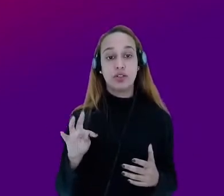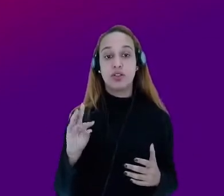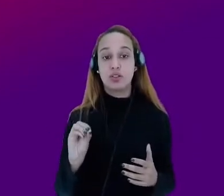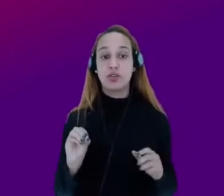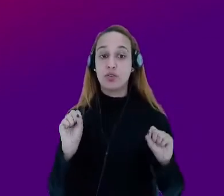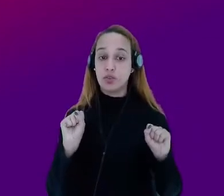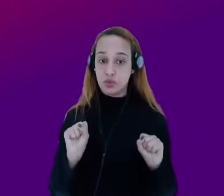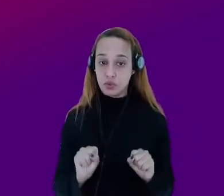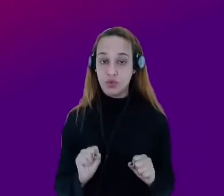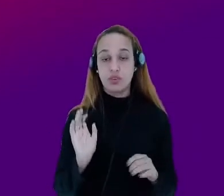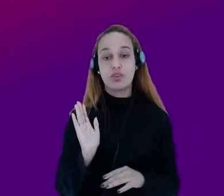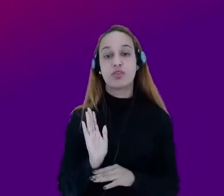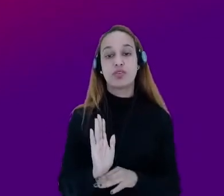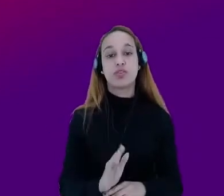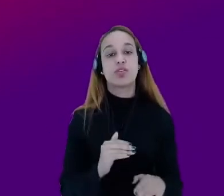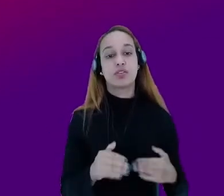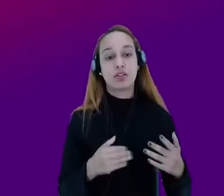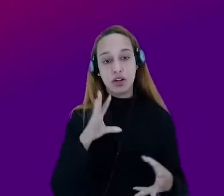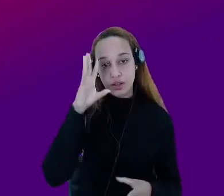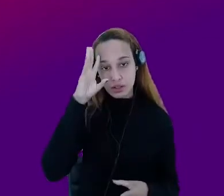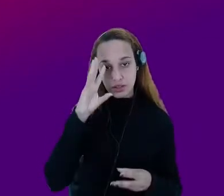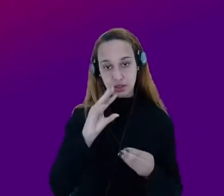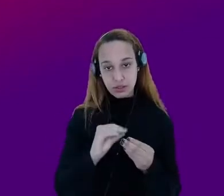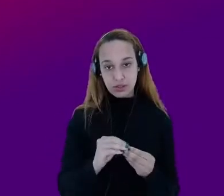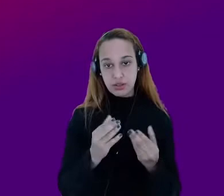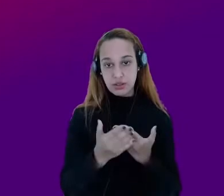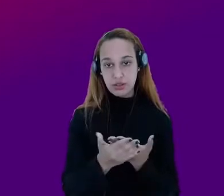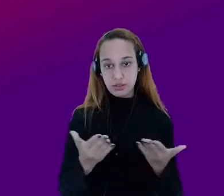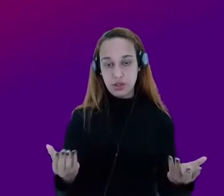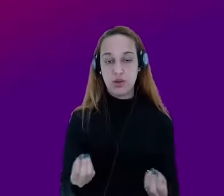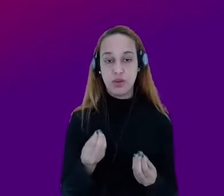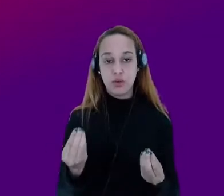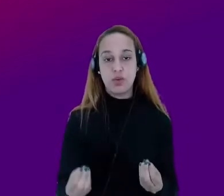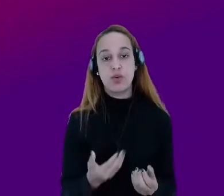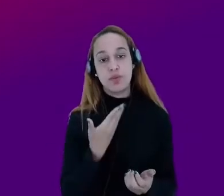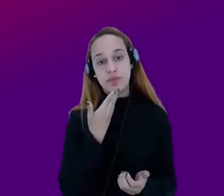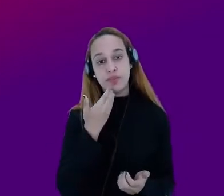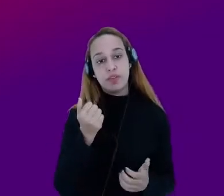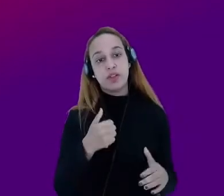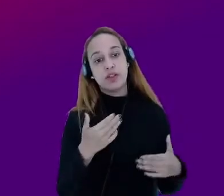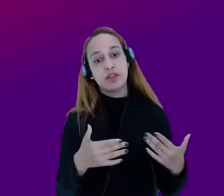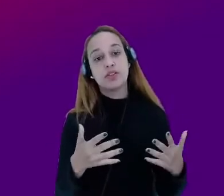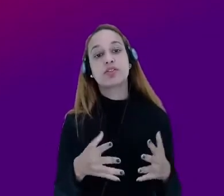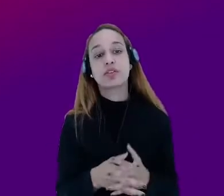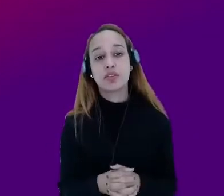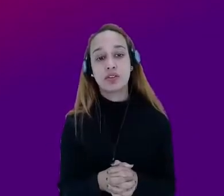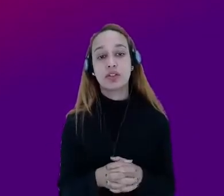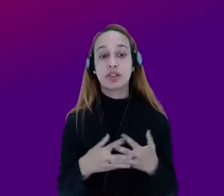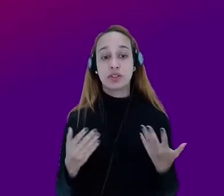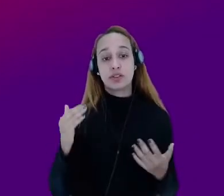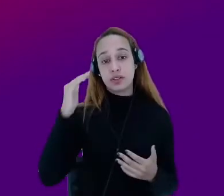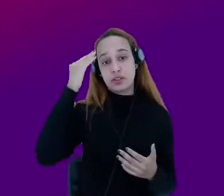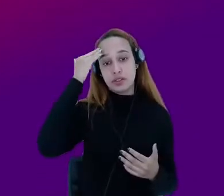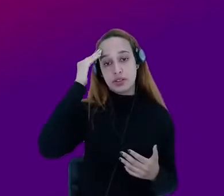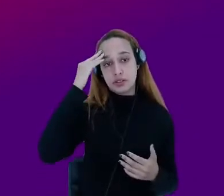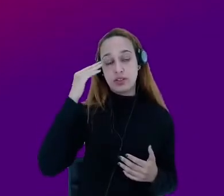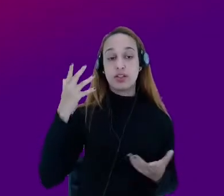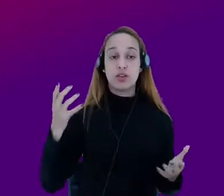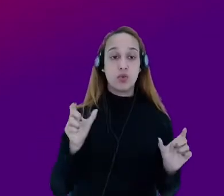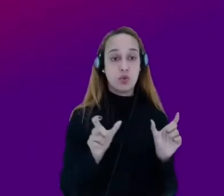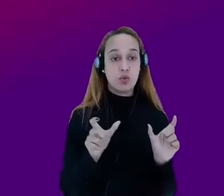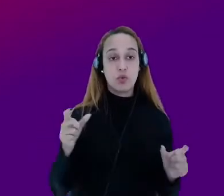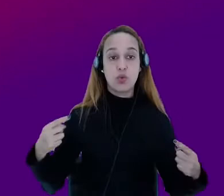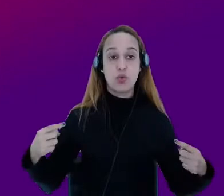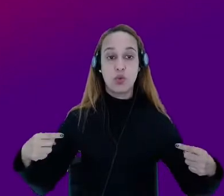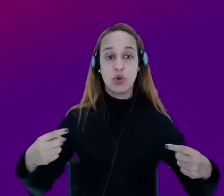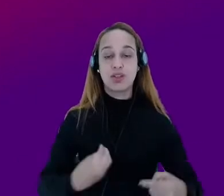essa jornada, entender o seu cliente, entender onde você pode melhorar a sua jornada e até mesmo entender onde os seus concorrentes estão.